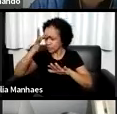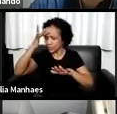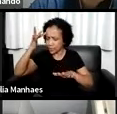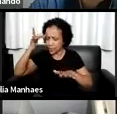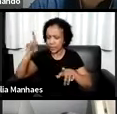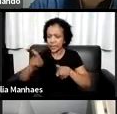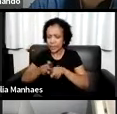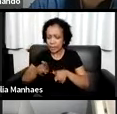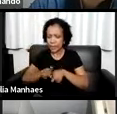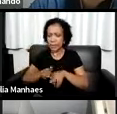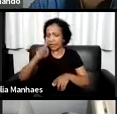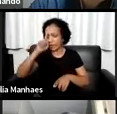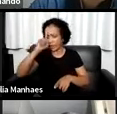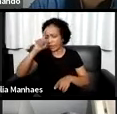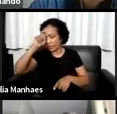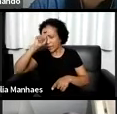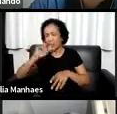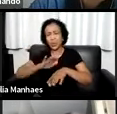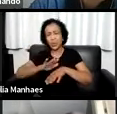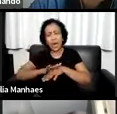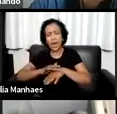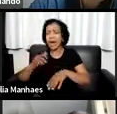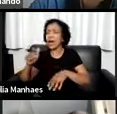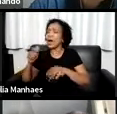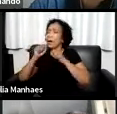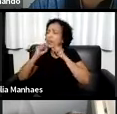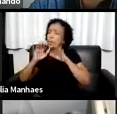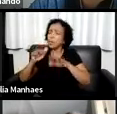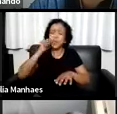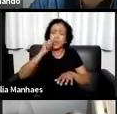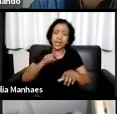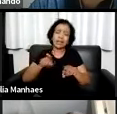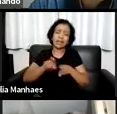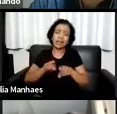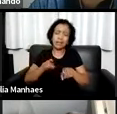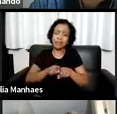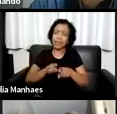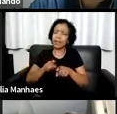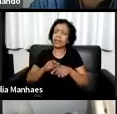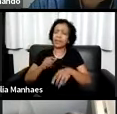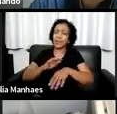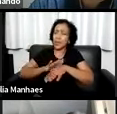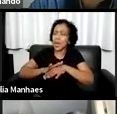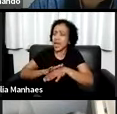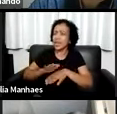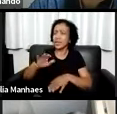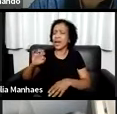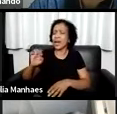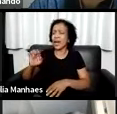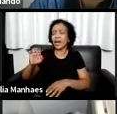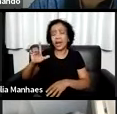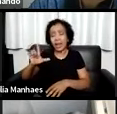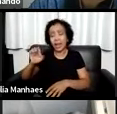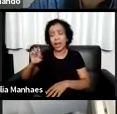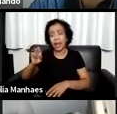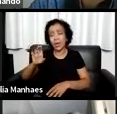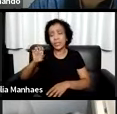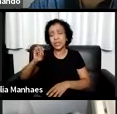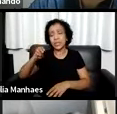com leucemia. Pai querido, visita aquela senhora, Pai, visita aquela irmã em Cristo, ajuda nesta